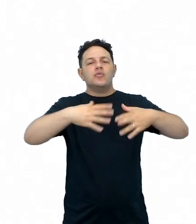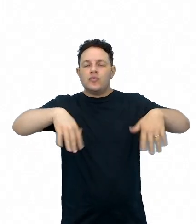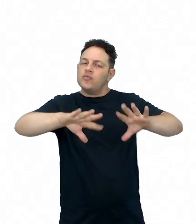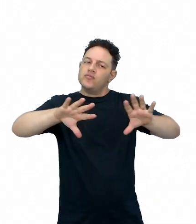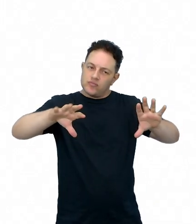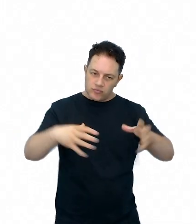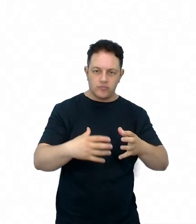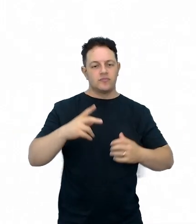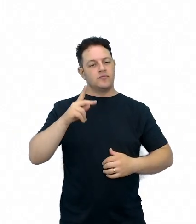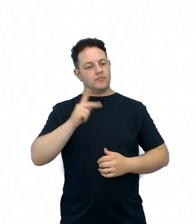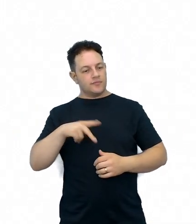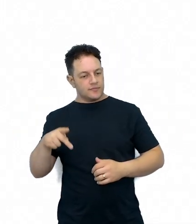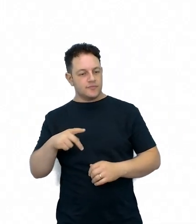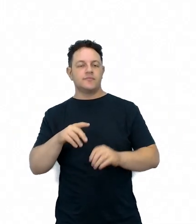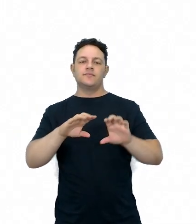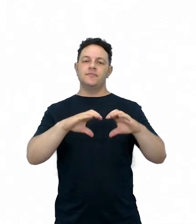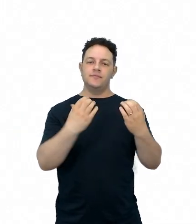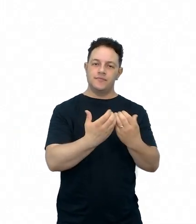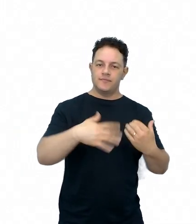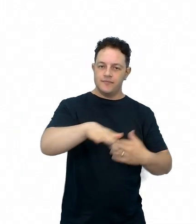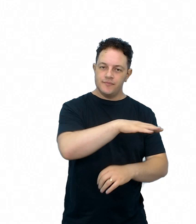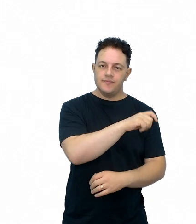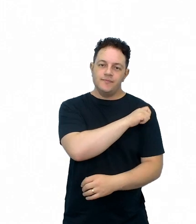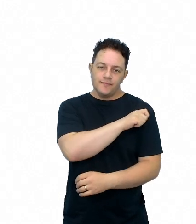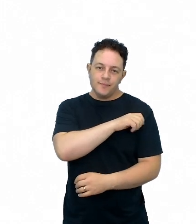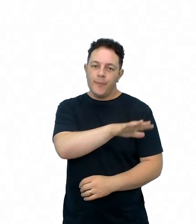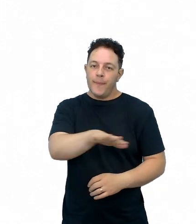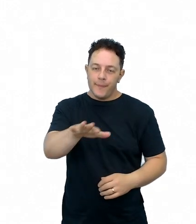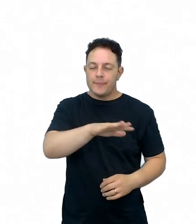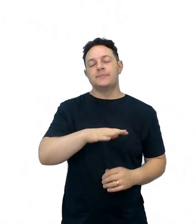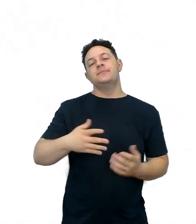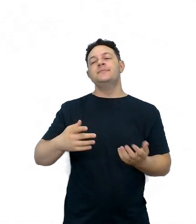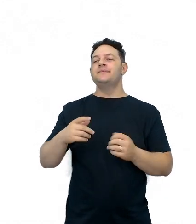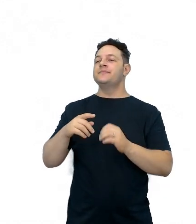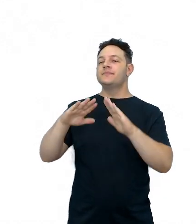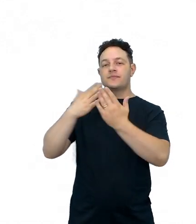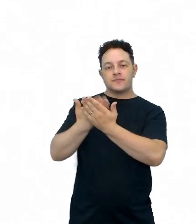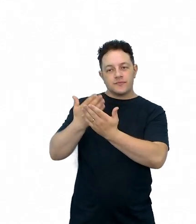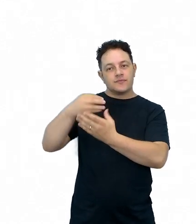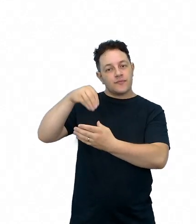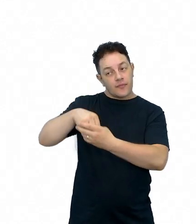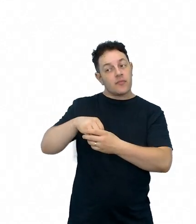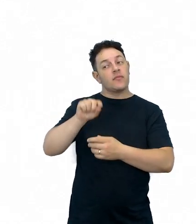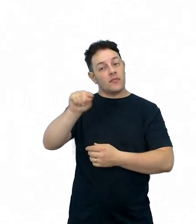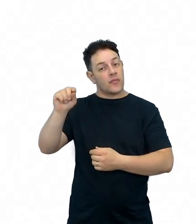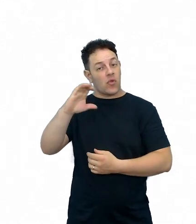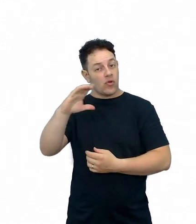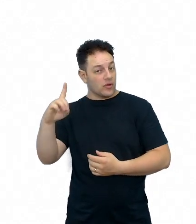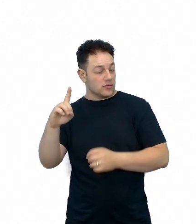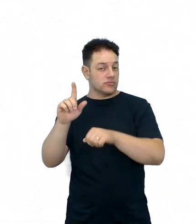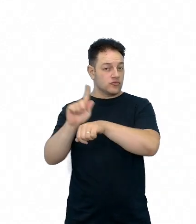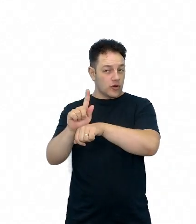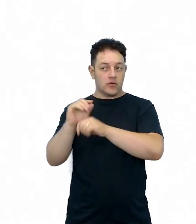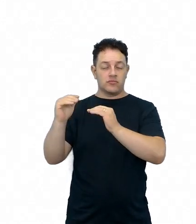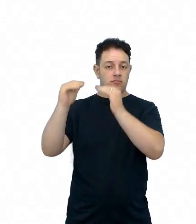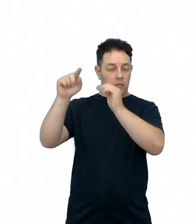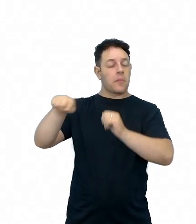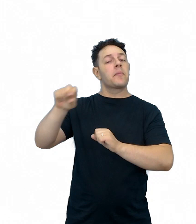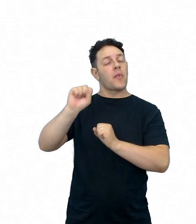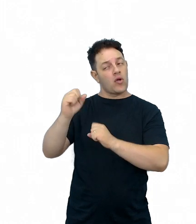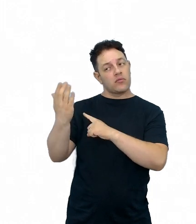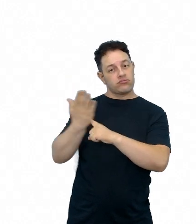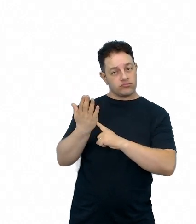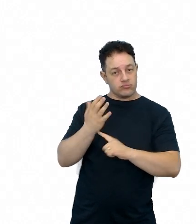envolvidos, né? O professor, a comunidade escolar, os estudantes, gestores podem estar envolvidos no desenvolvimento do